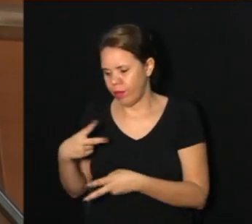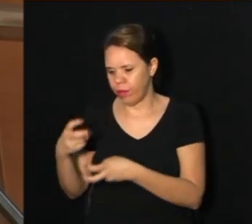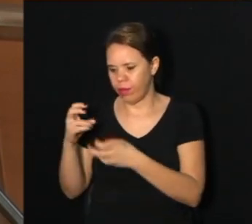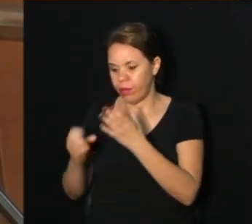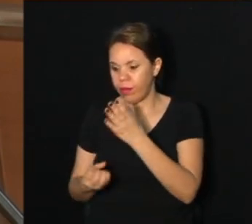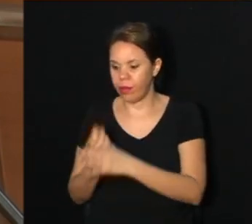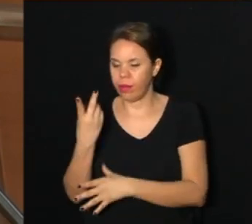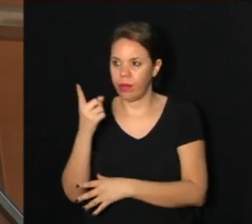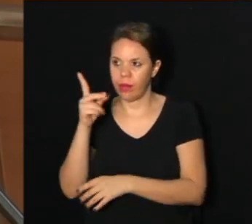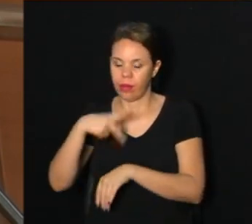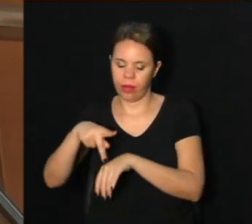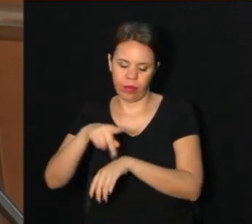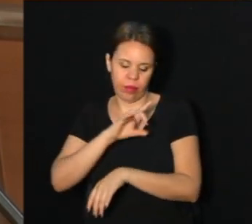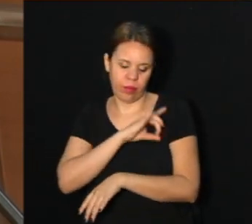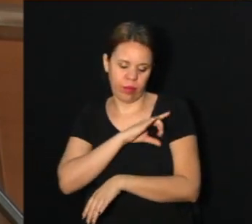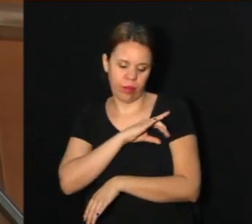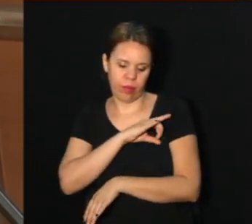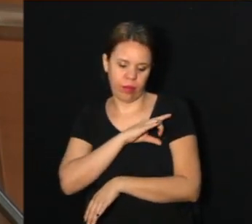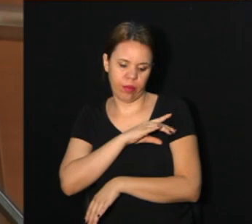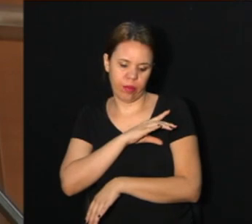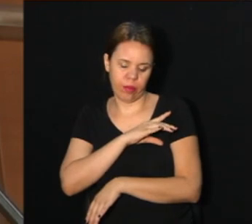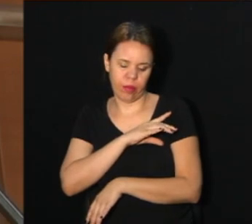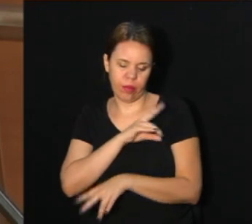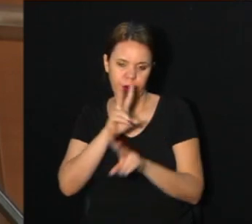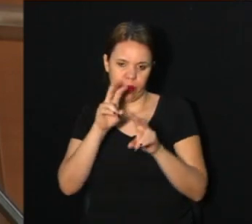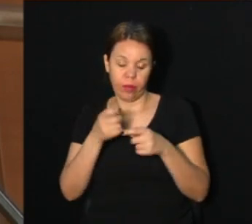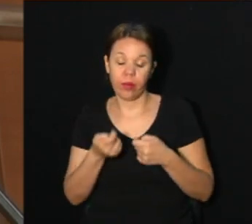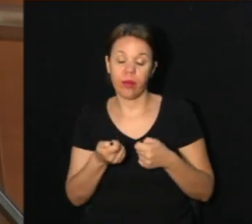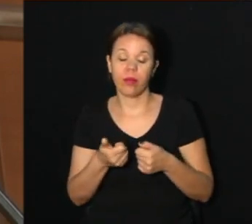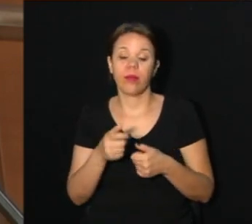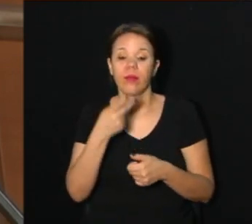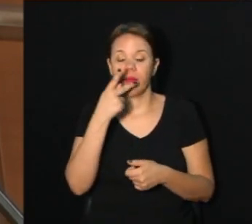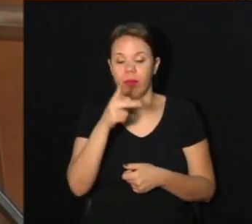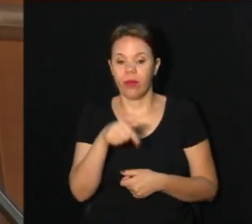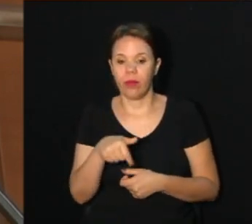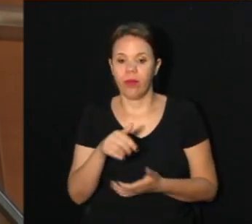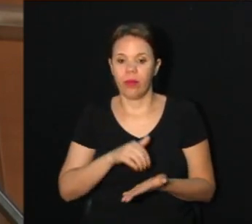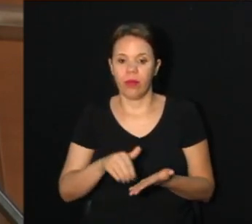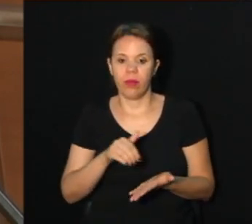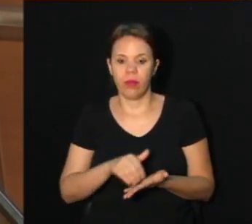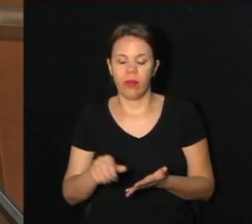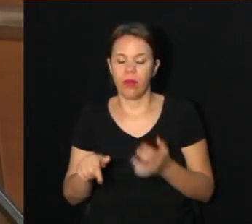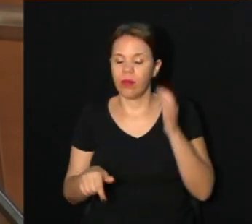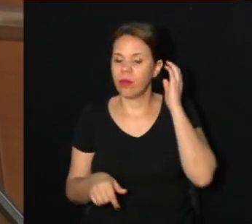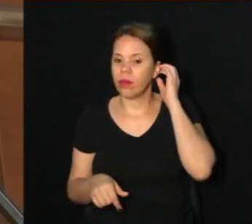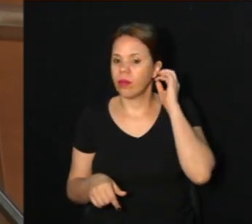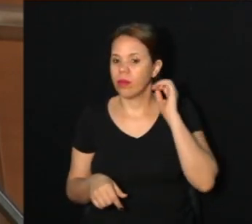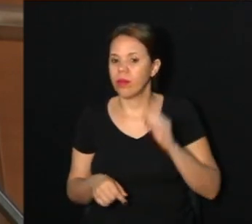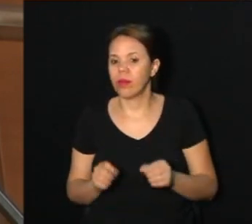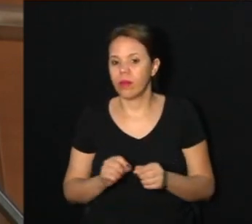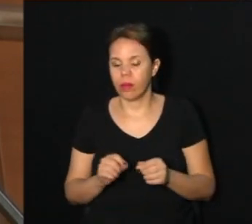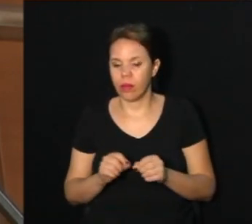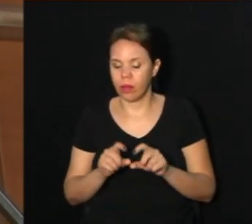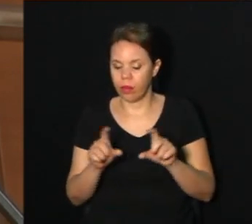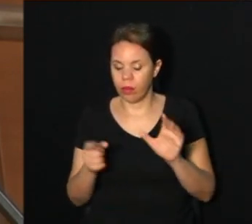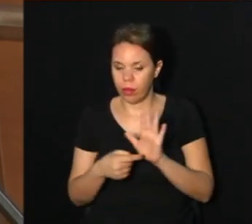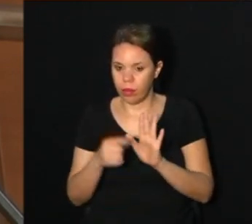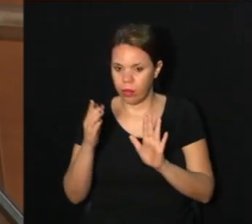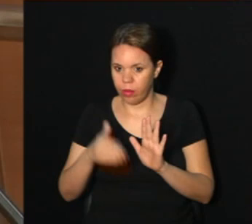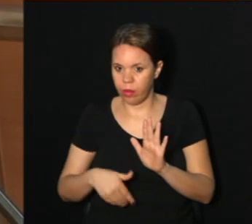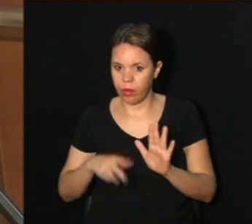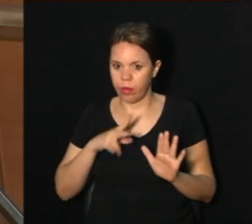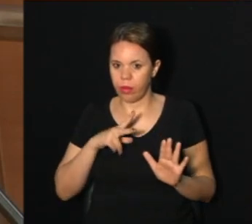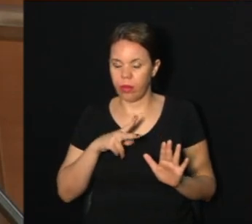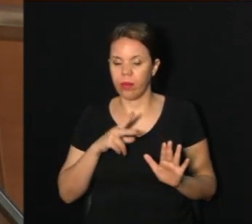Chile. Em relação à sucumbência, como foi dito pelo secretário, ele frisou, no âmbito